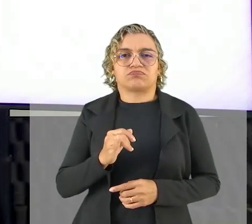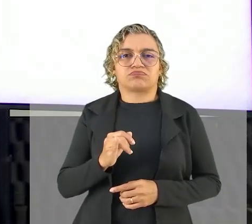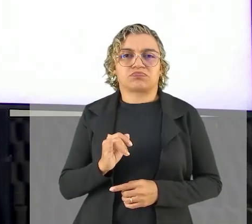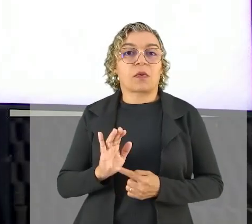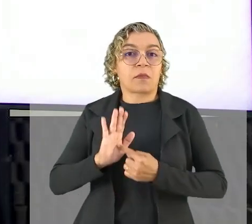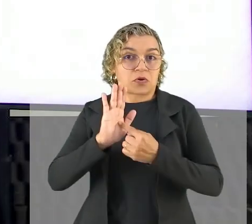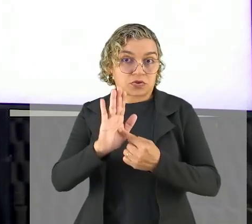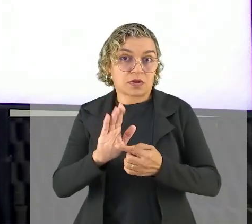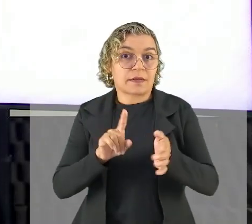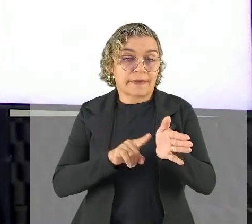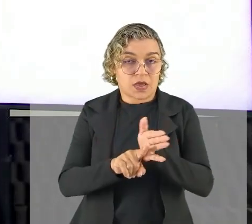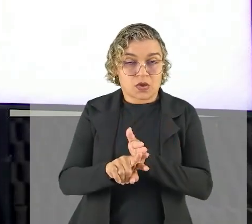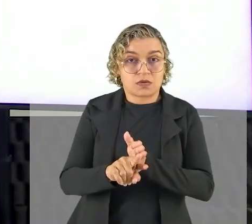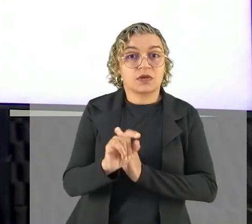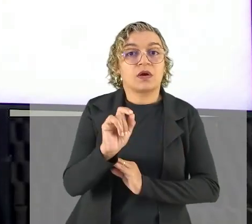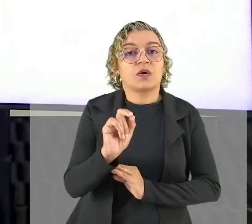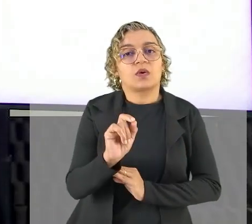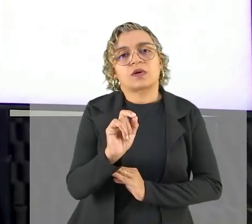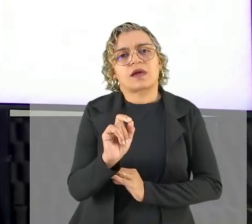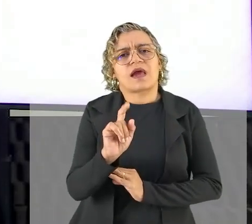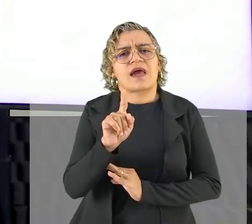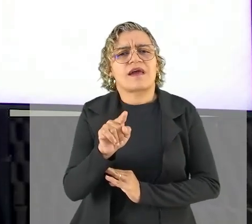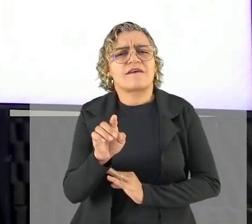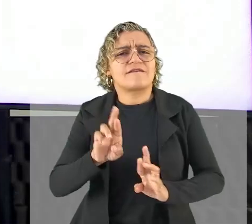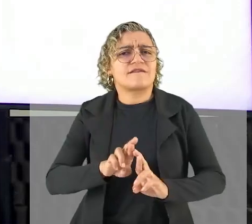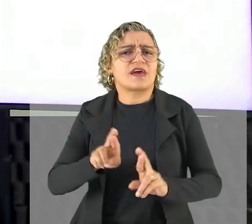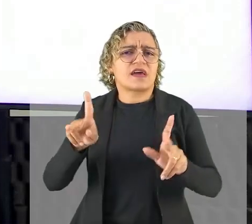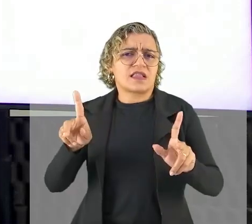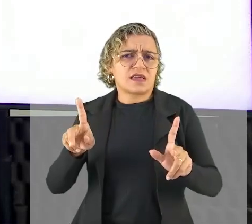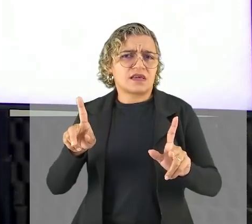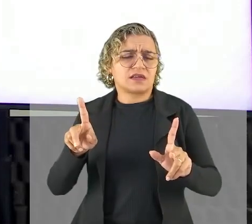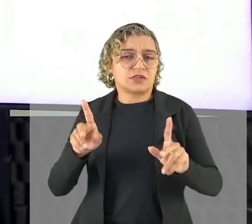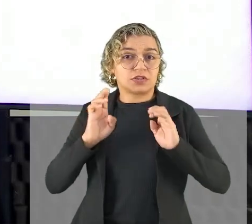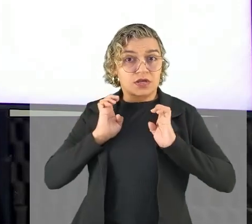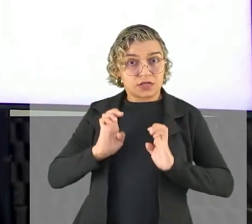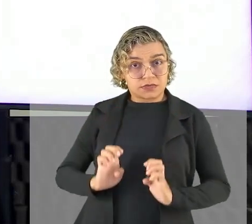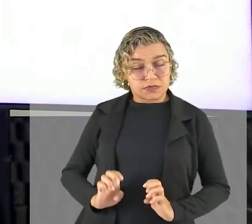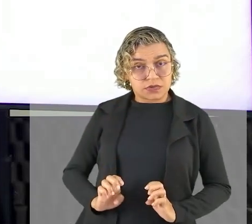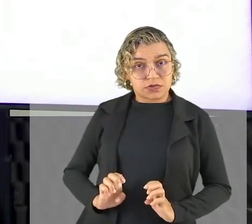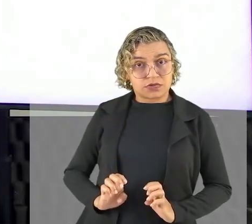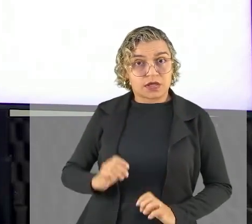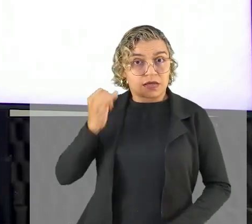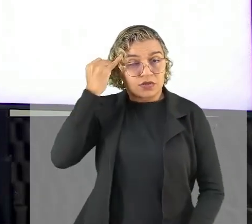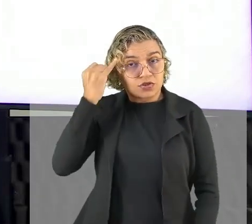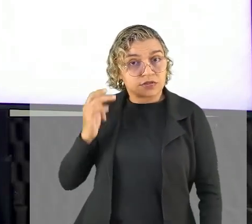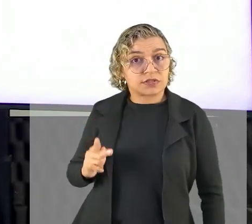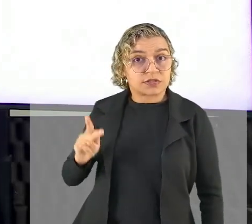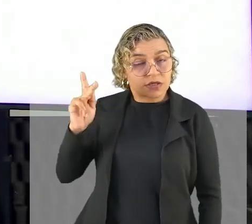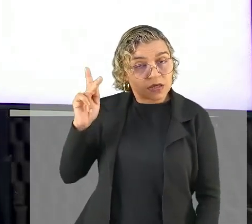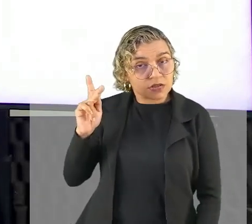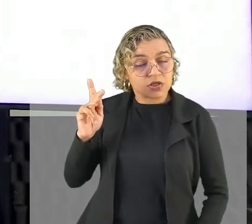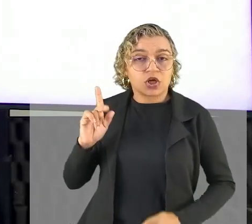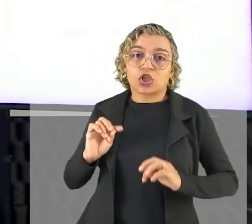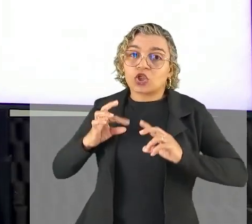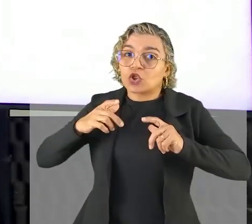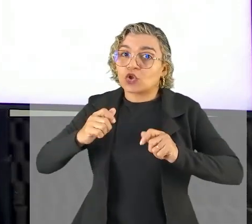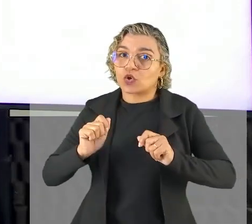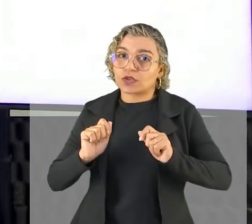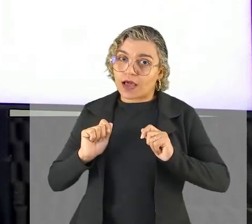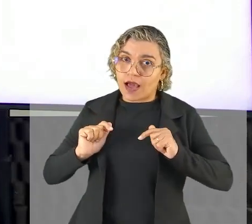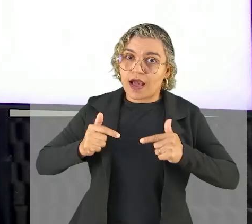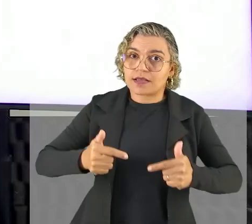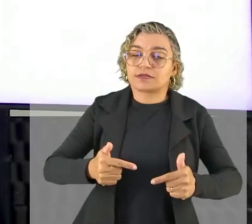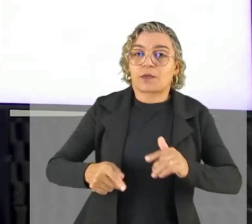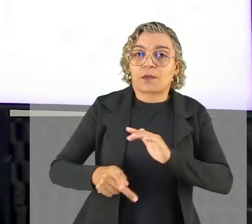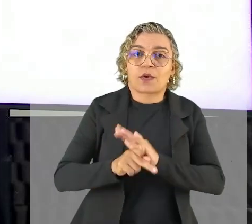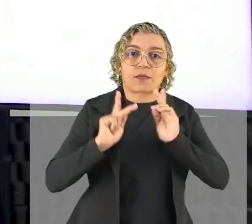trazido aqui na questão, ele vai se opor ao princípio da ética kantiana, que é de que toda ação do homem possa valer